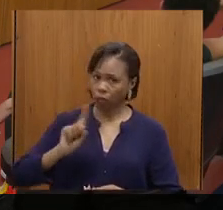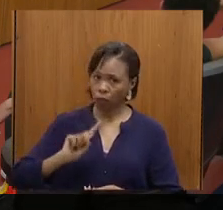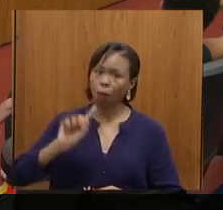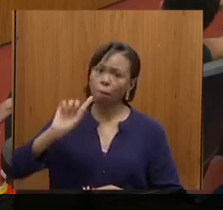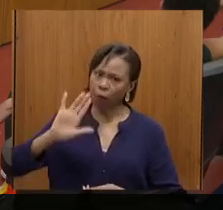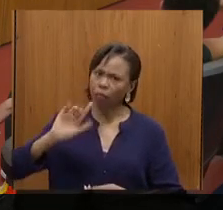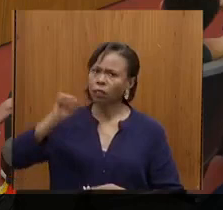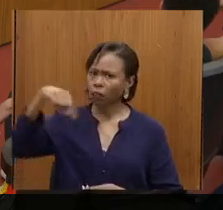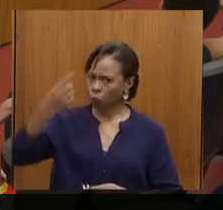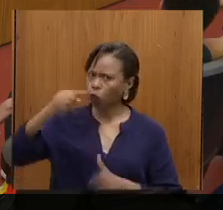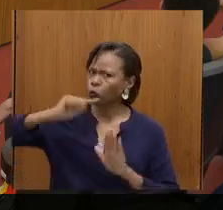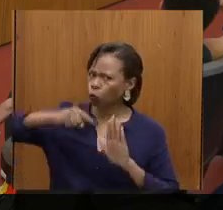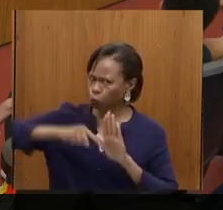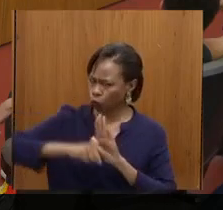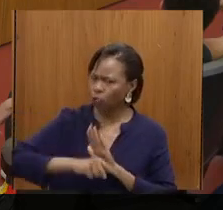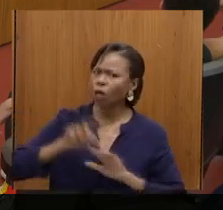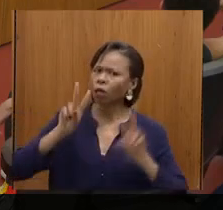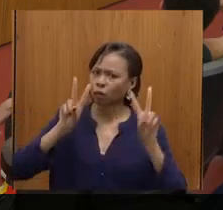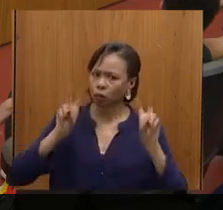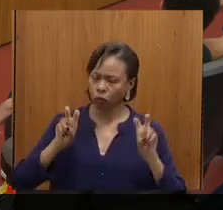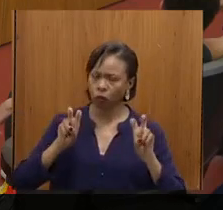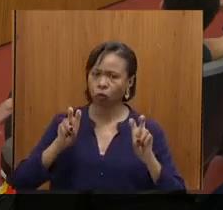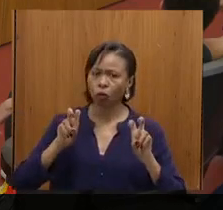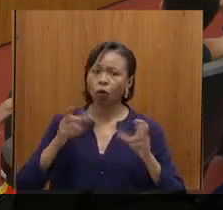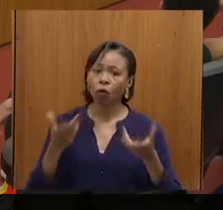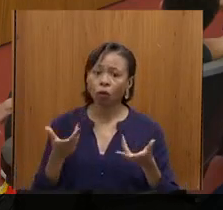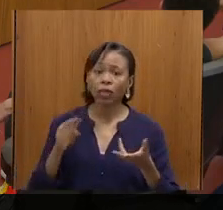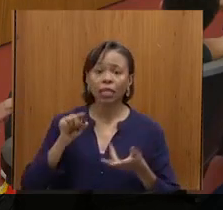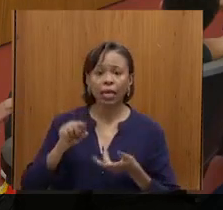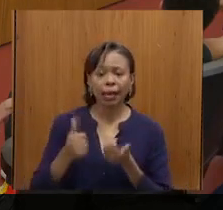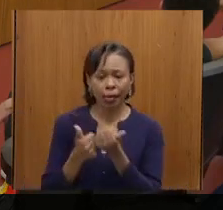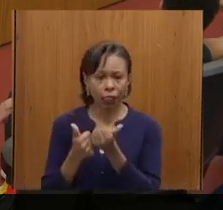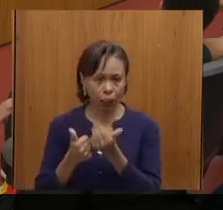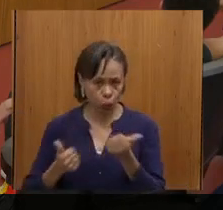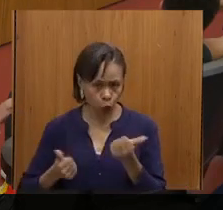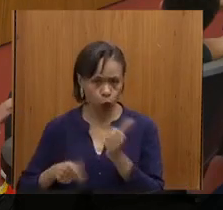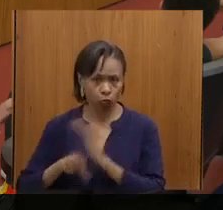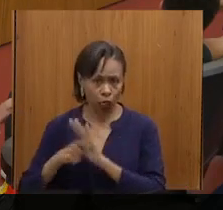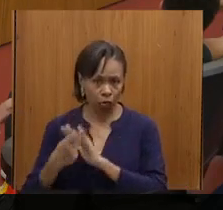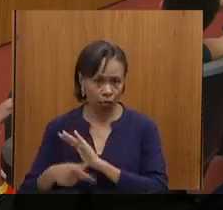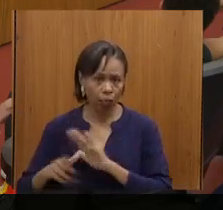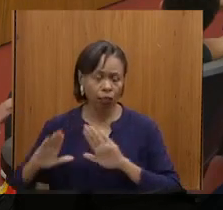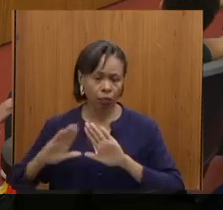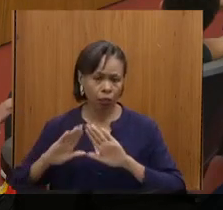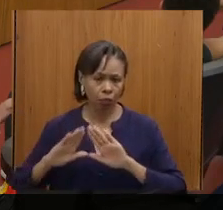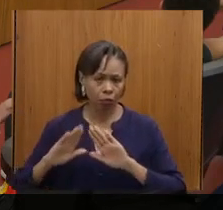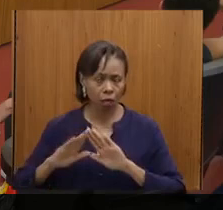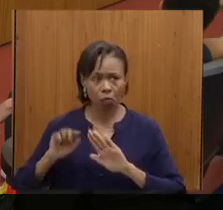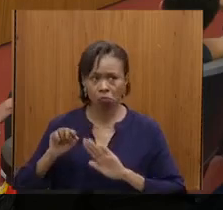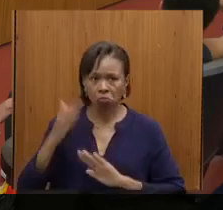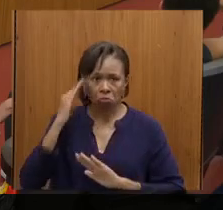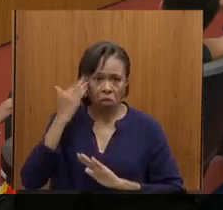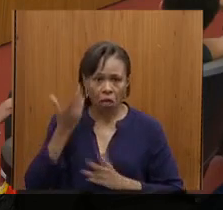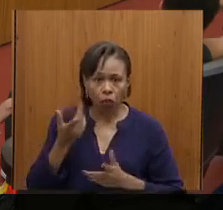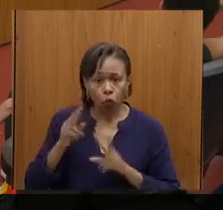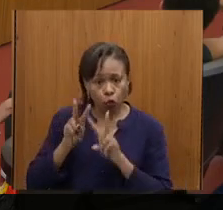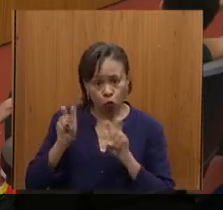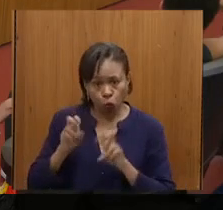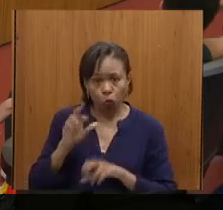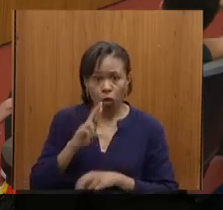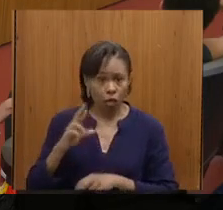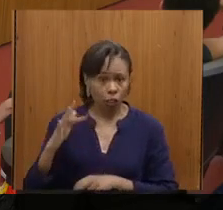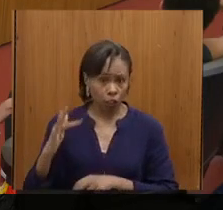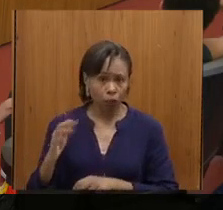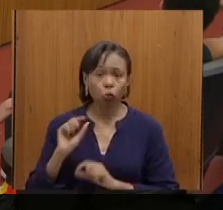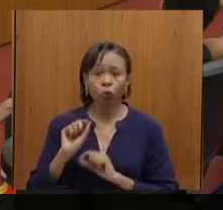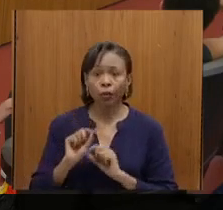pode aprofundar, pelo menos, o entendimento que a assessoria nossa tem do regime é que o